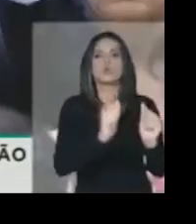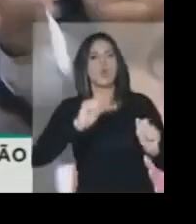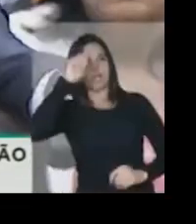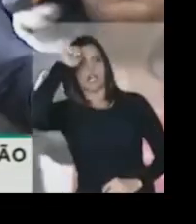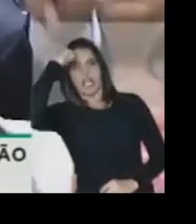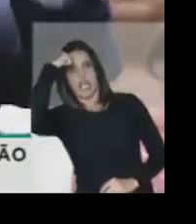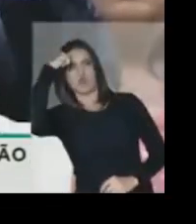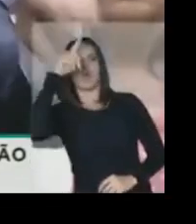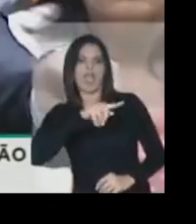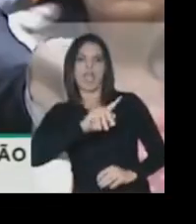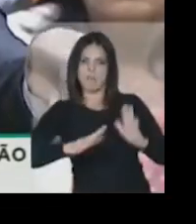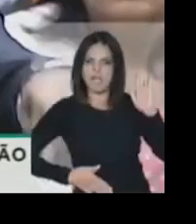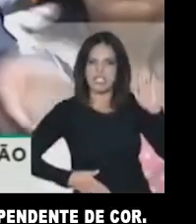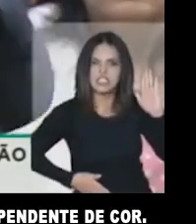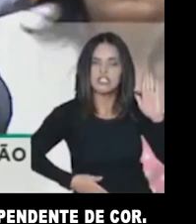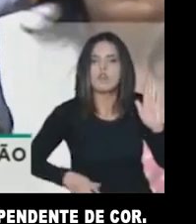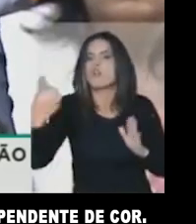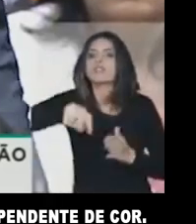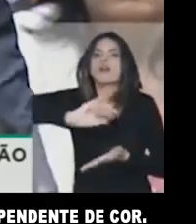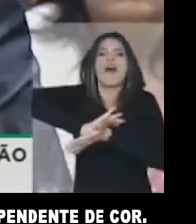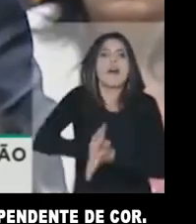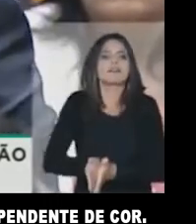Eles praticam racismo.